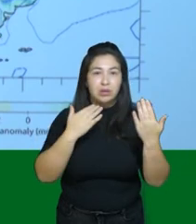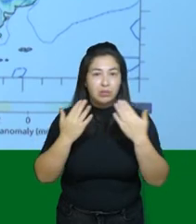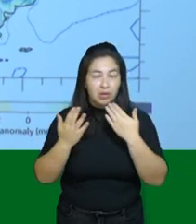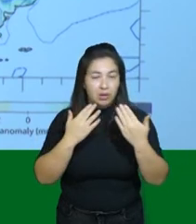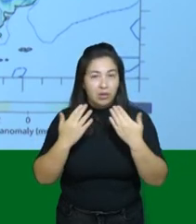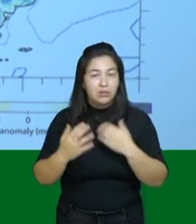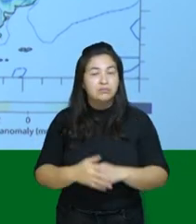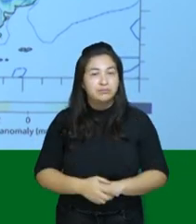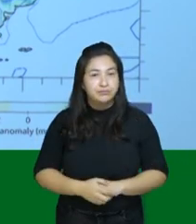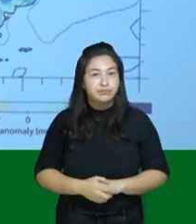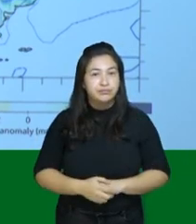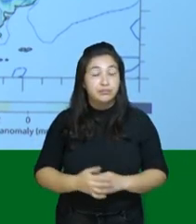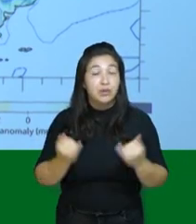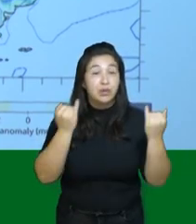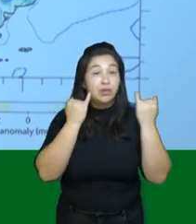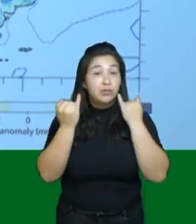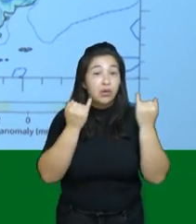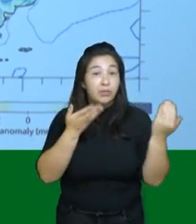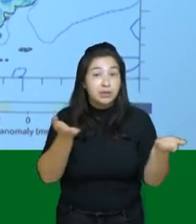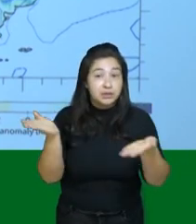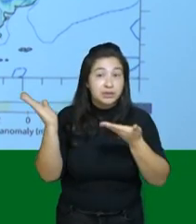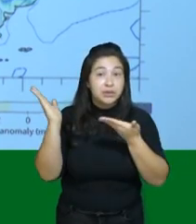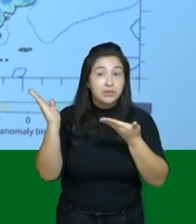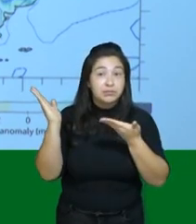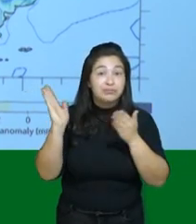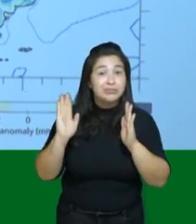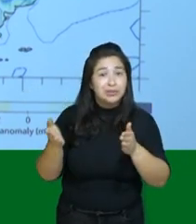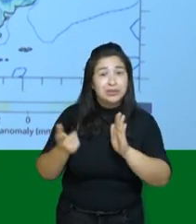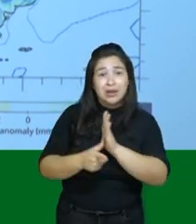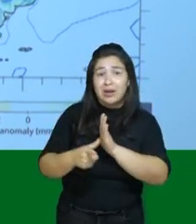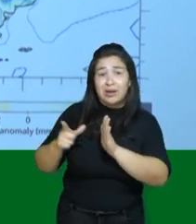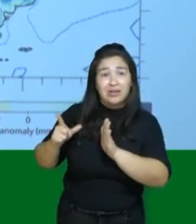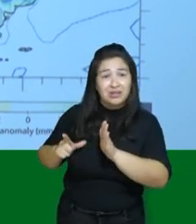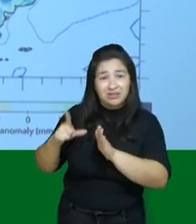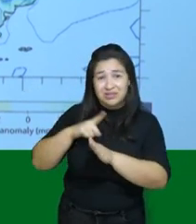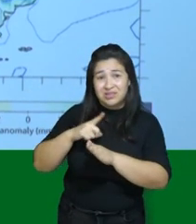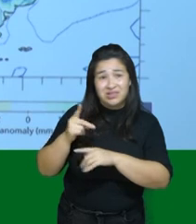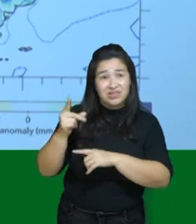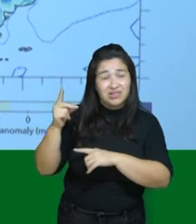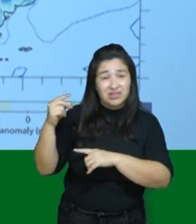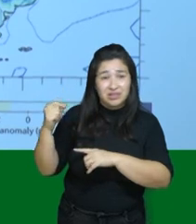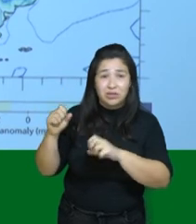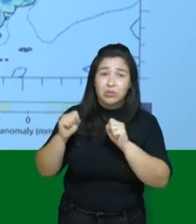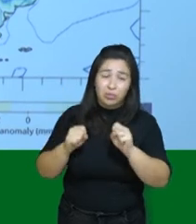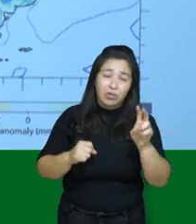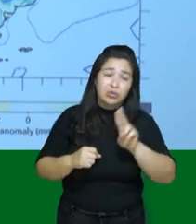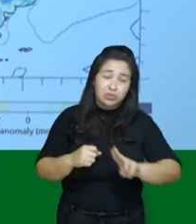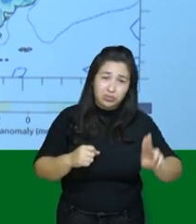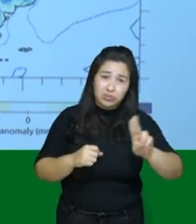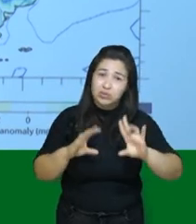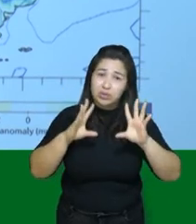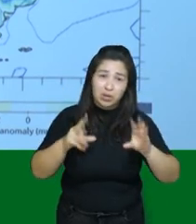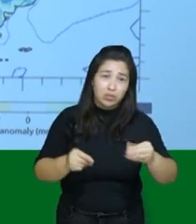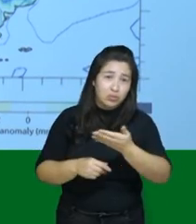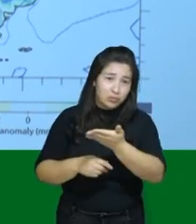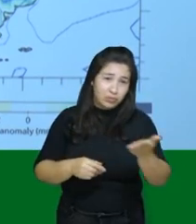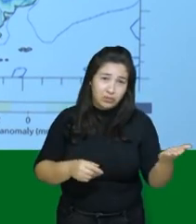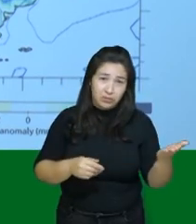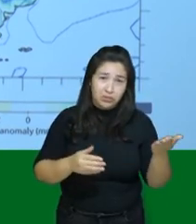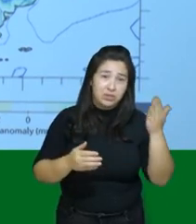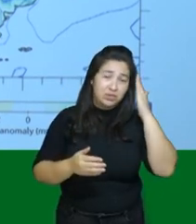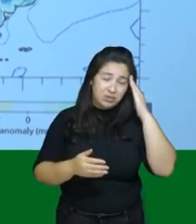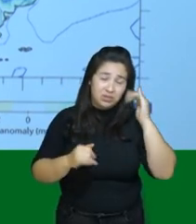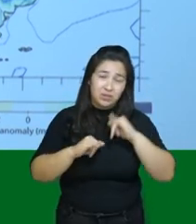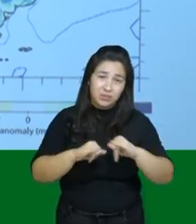conversar. A gente precisa conversar. Essa informação estava aí, ela podia ter sido usada, sabe? Né? Para o benefício de todos. Né? E